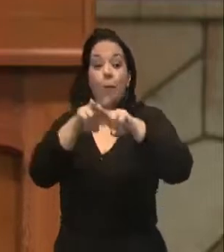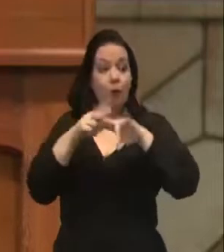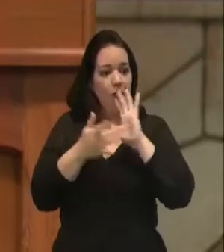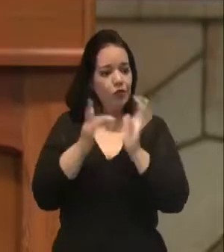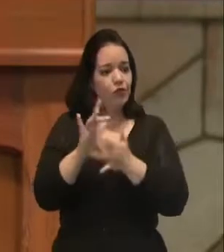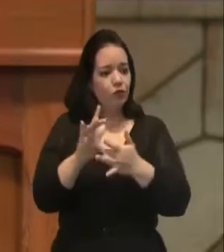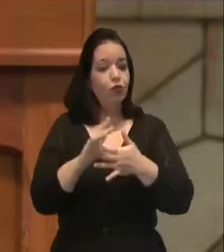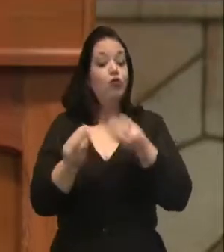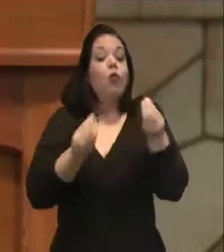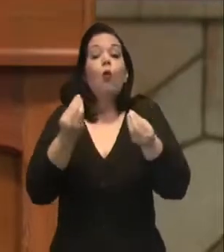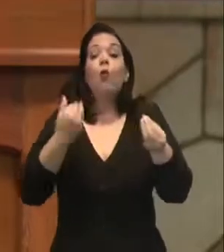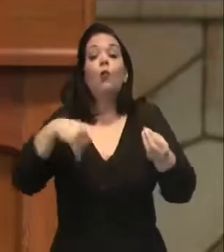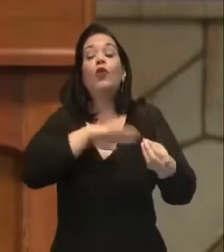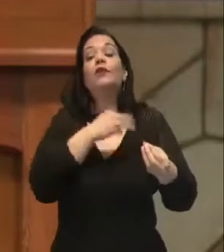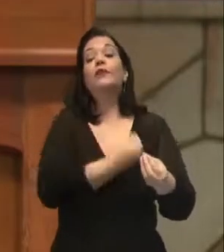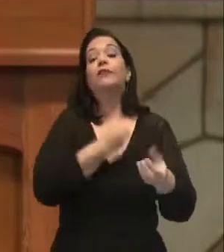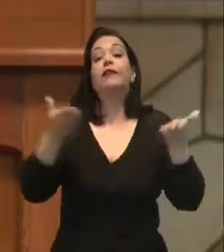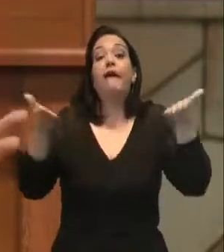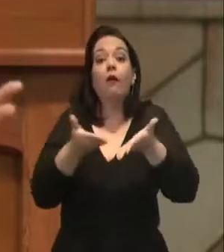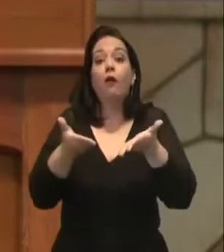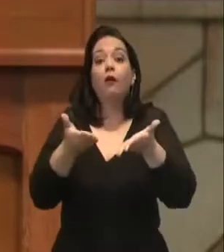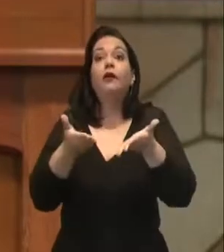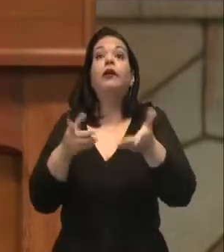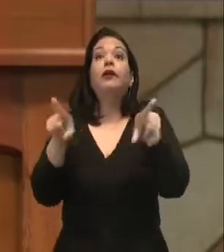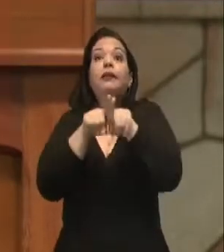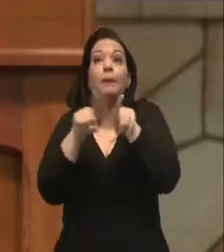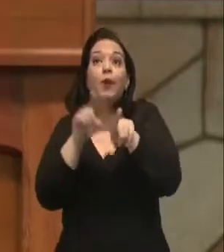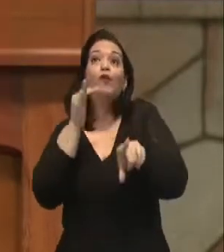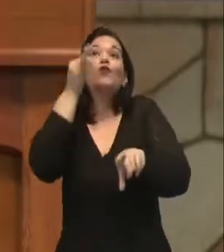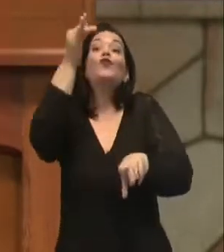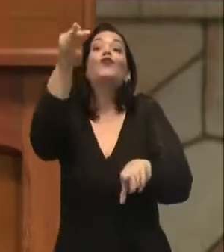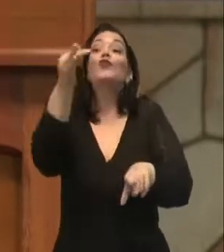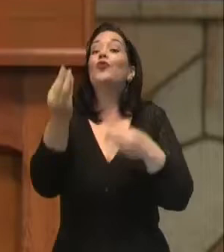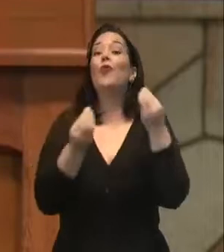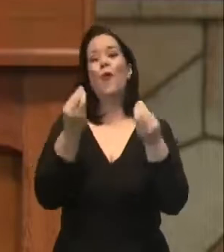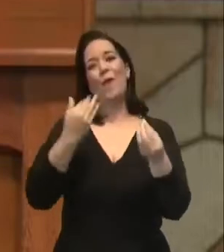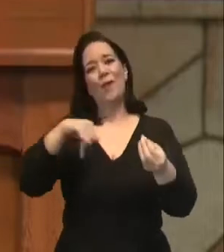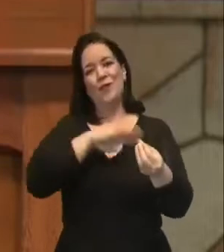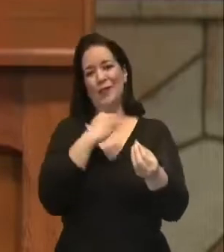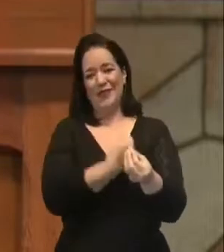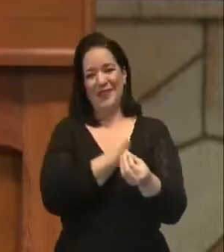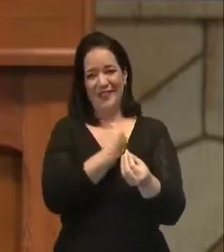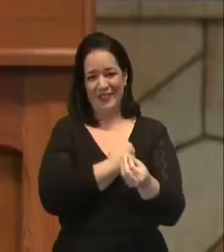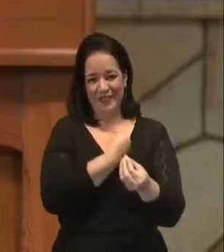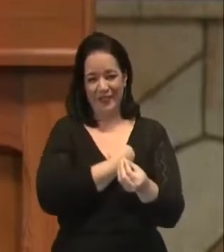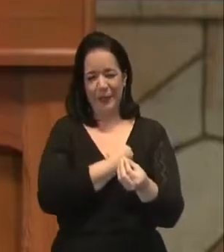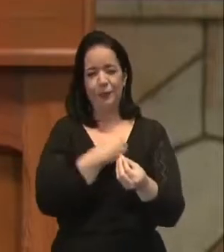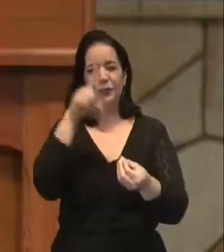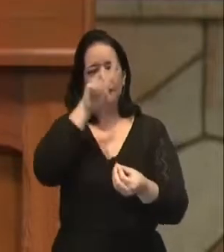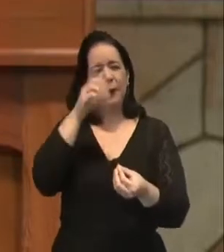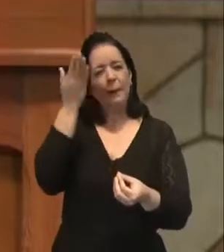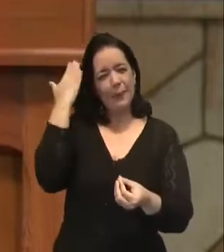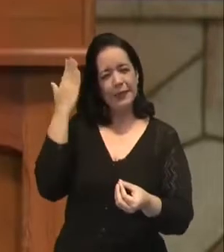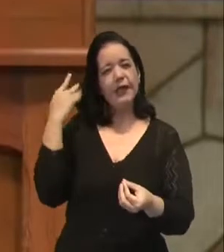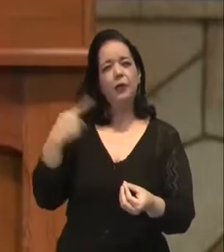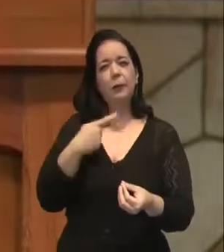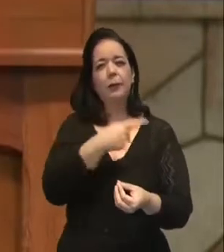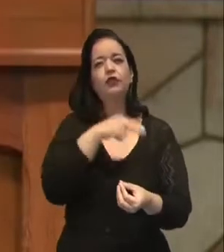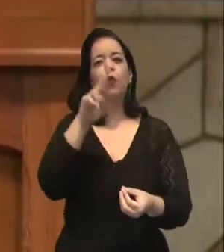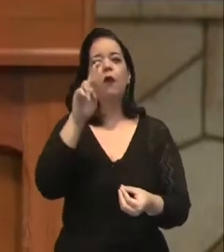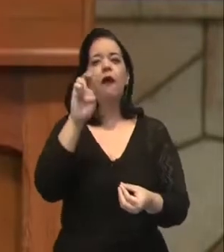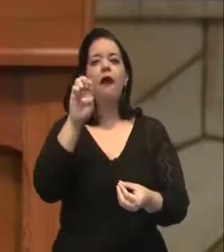da predestinação. Não é necessário que entremos nesses conceitos hoje, mas é